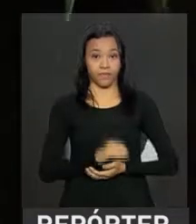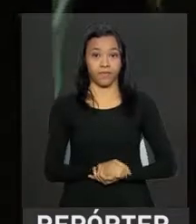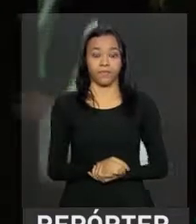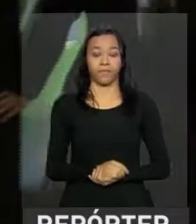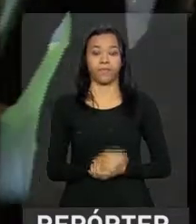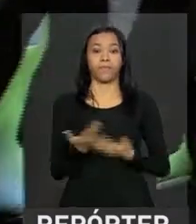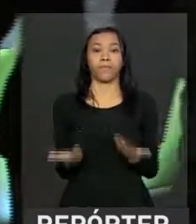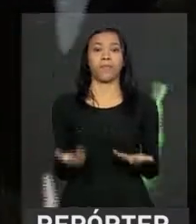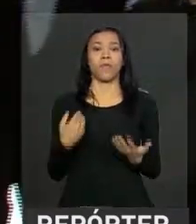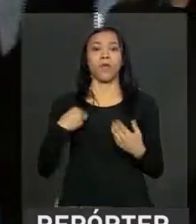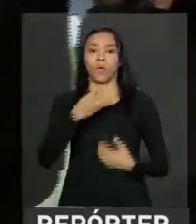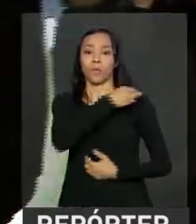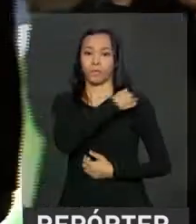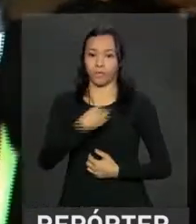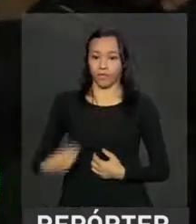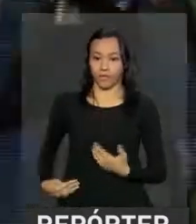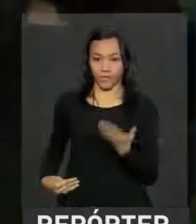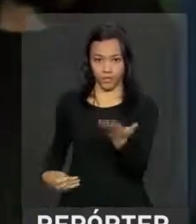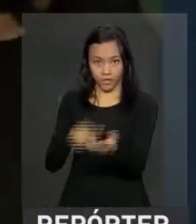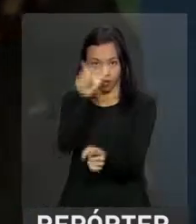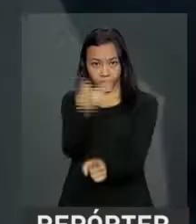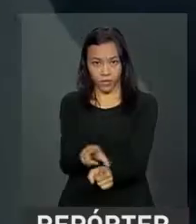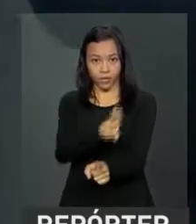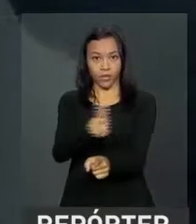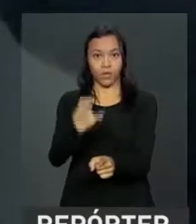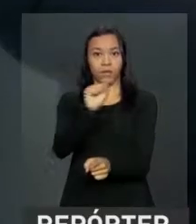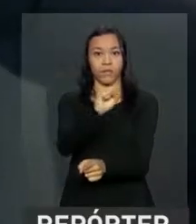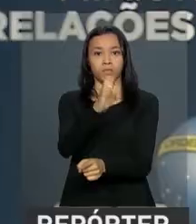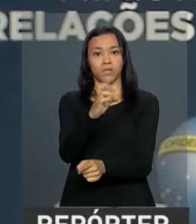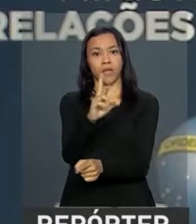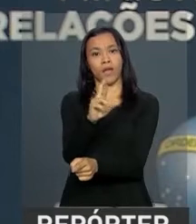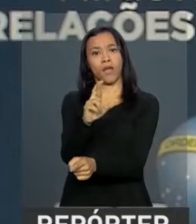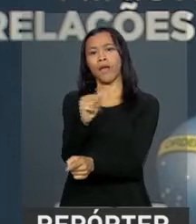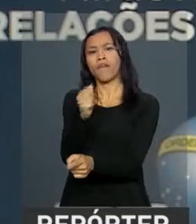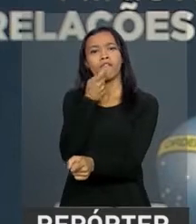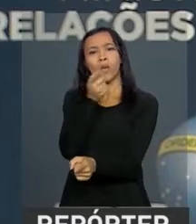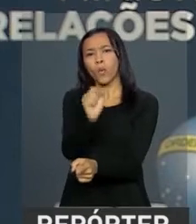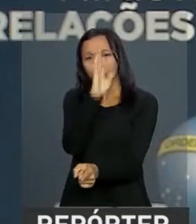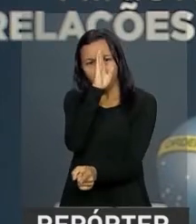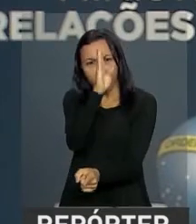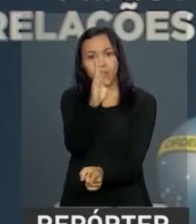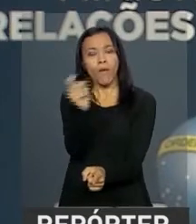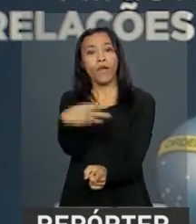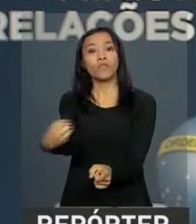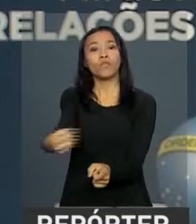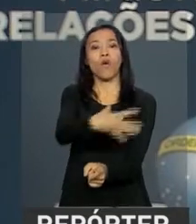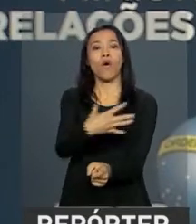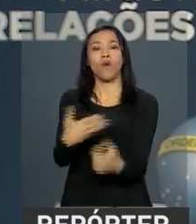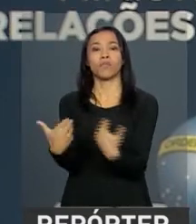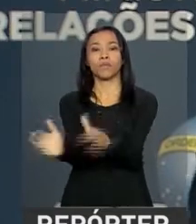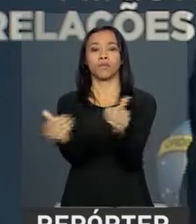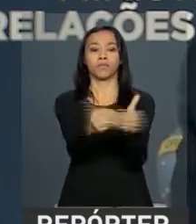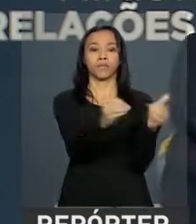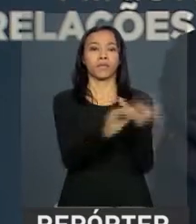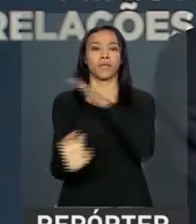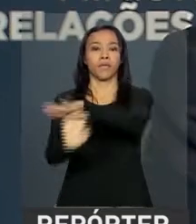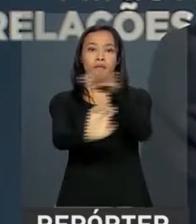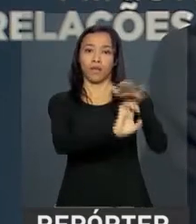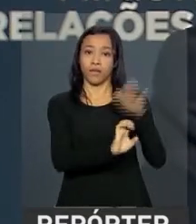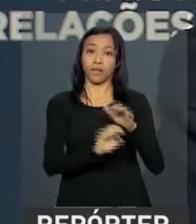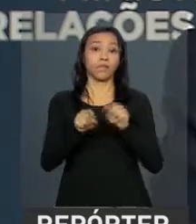O ministro das Relações Exteriores, José Serra, afirmou que a prioridade é abrir novos mercados, fazendo esforços para